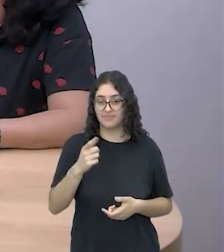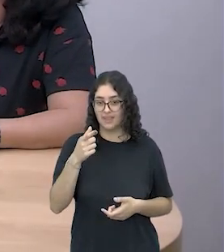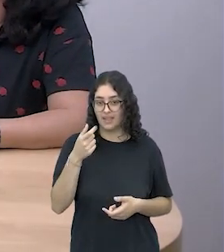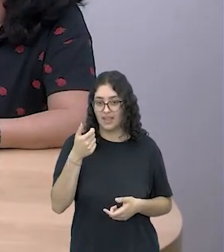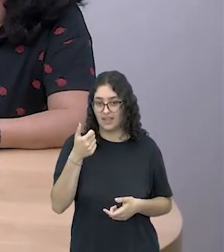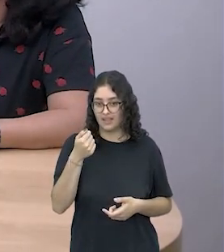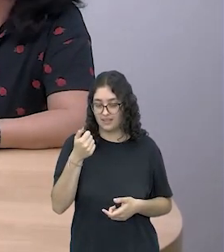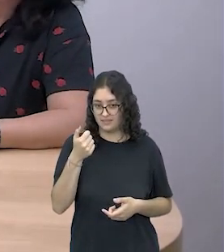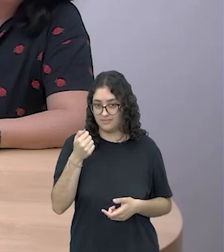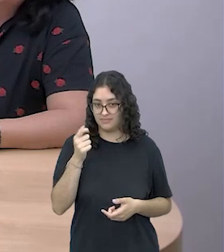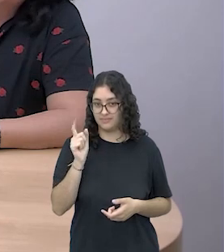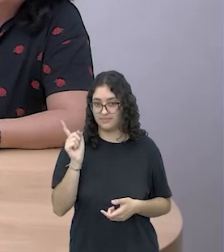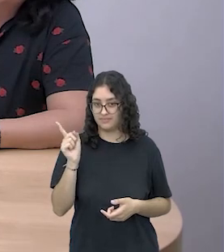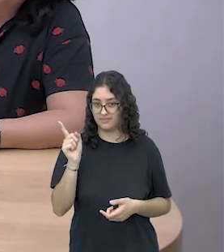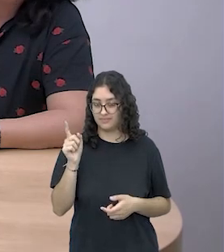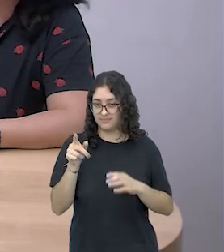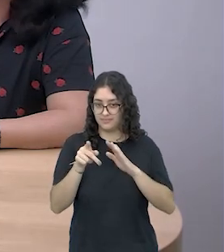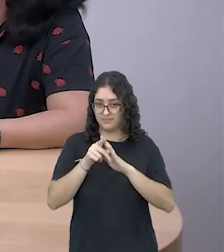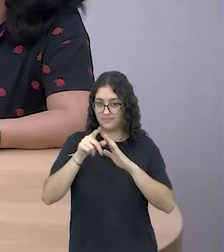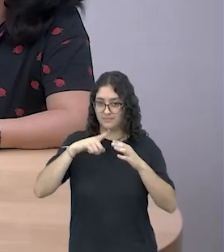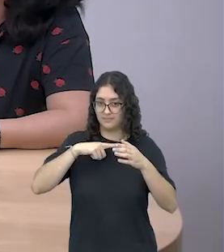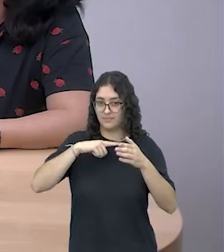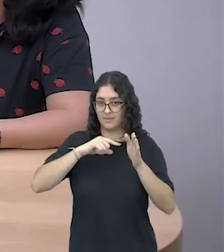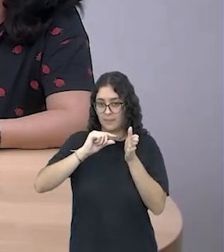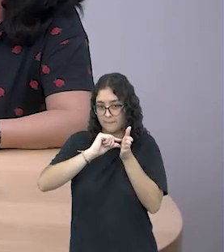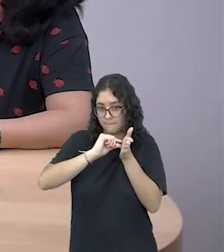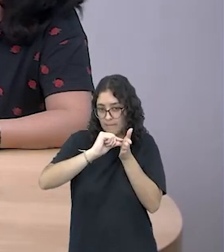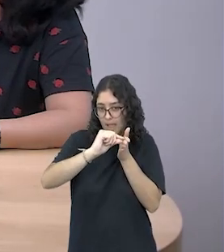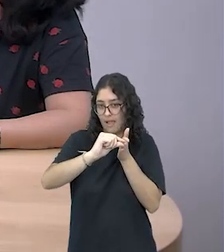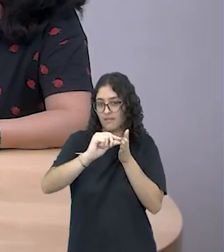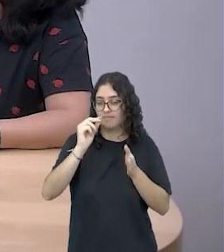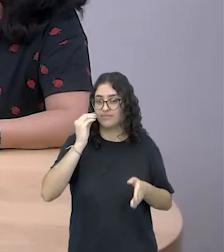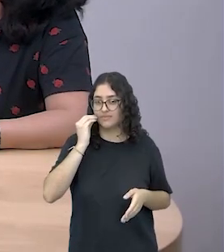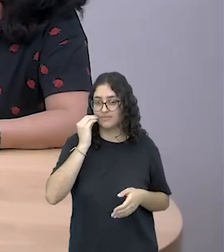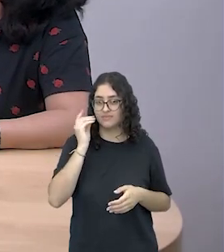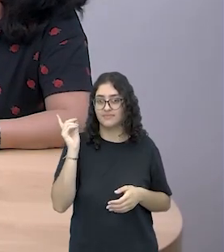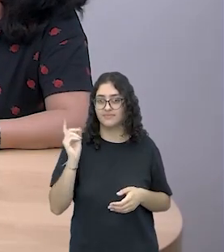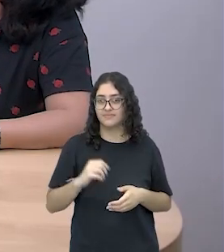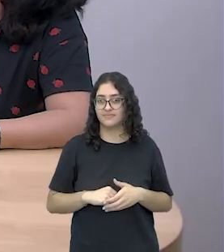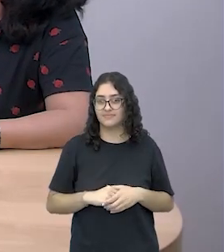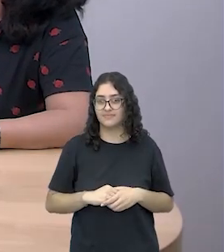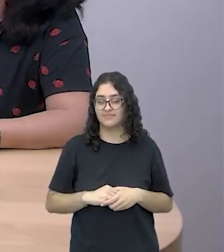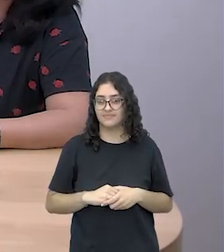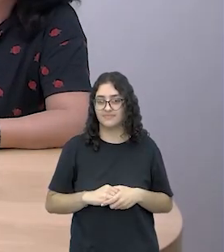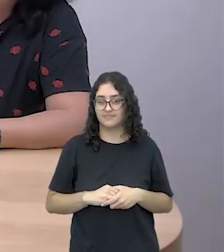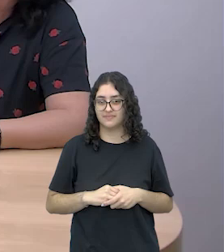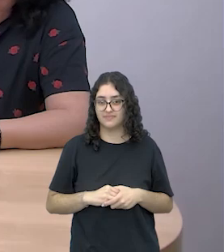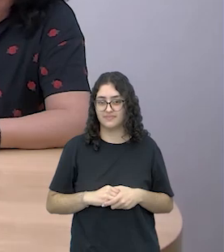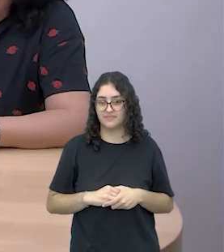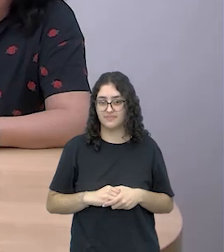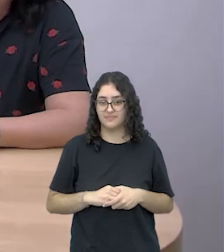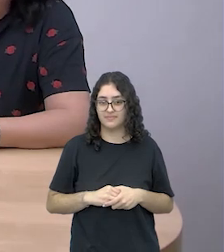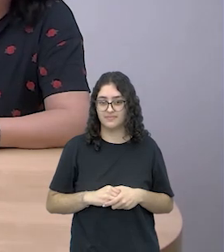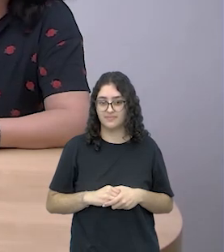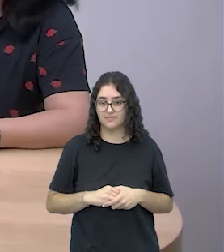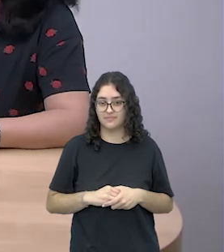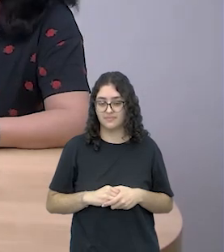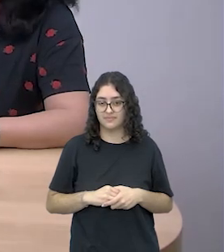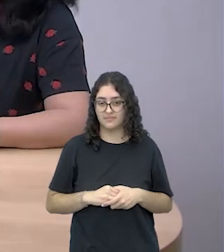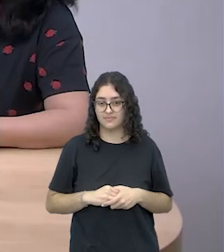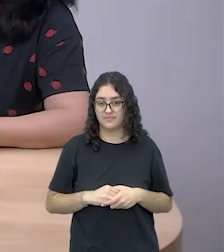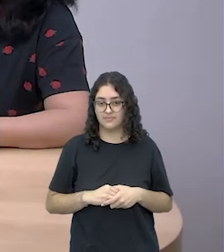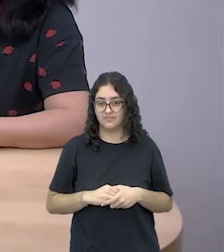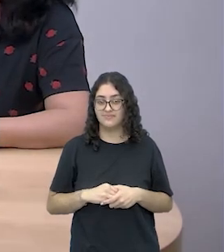aqui. Caneta marca-texto. Caneta. Aqui. A apresentação. Funcionou, Kimi.